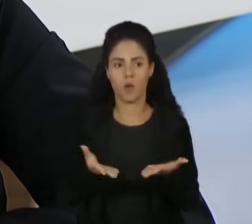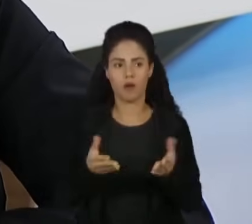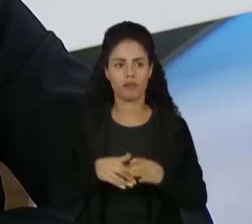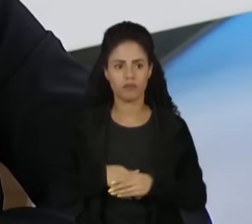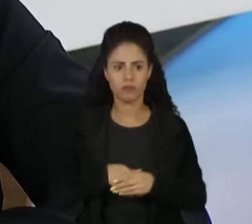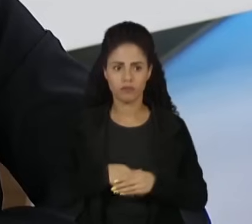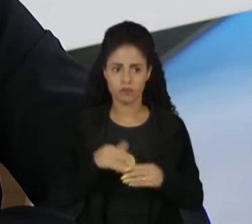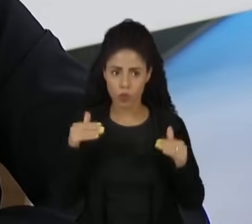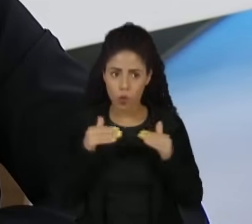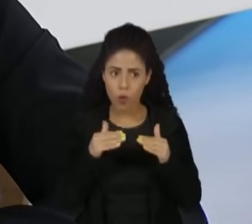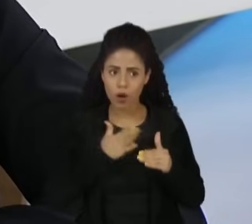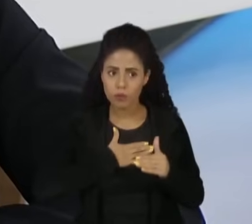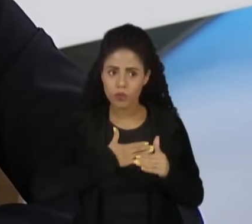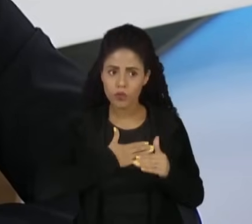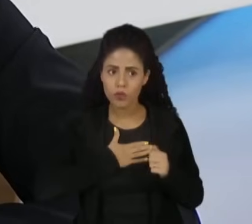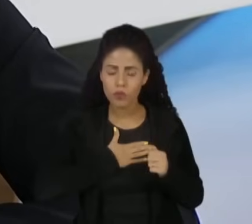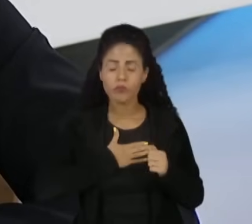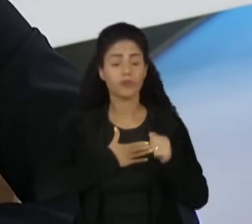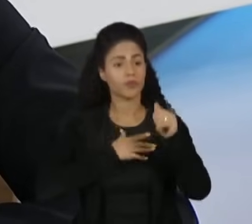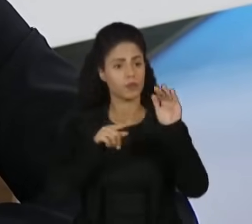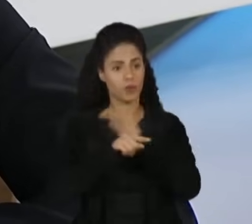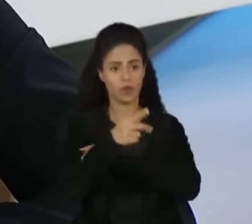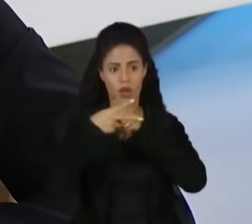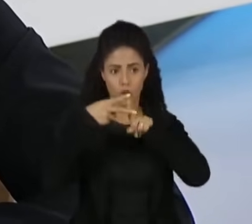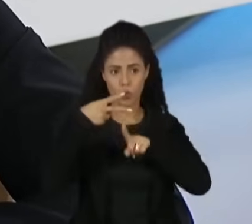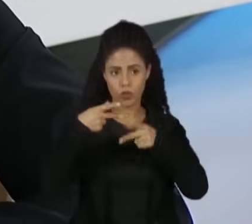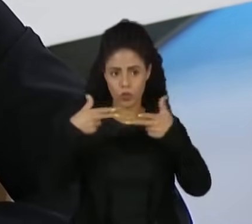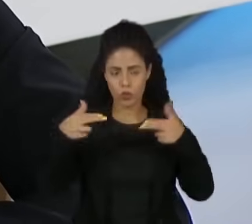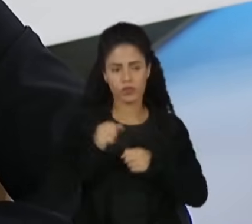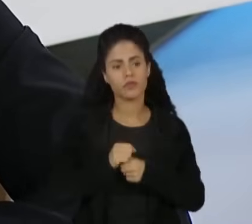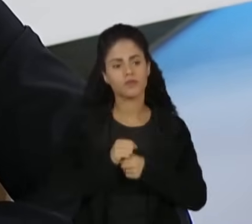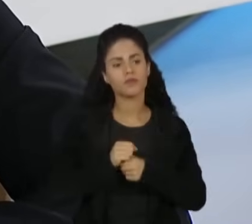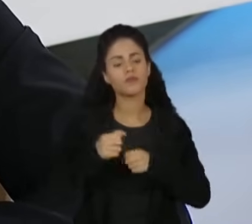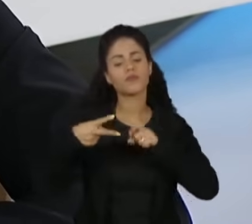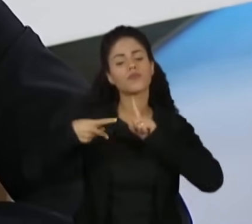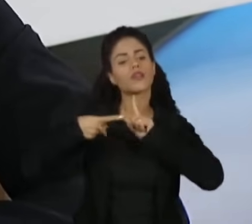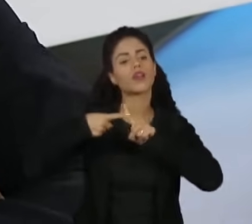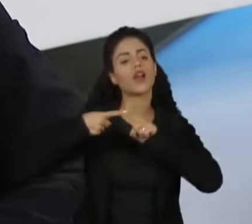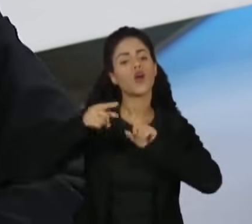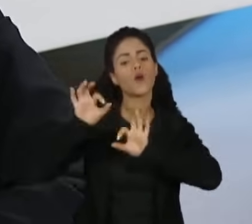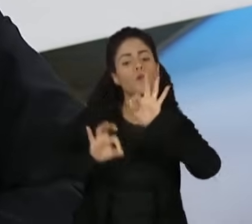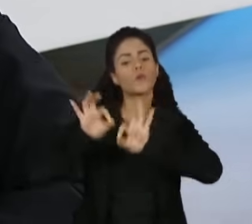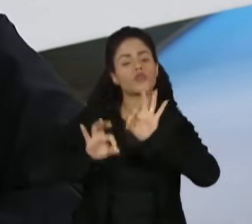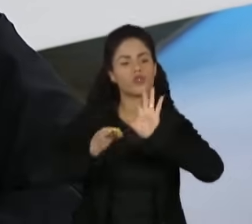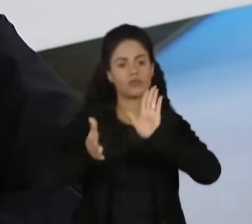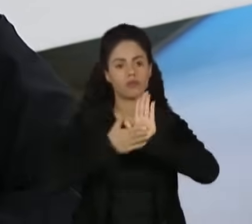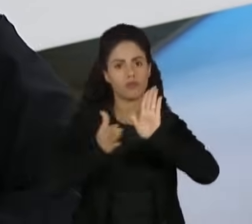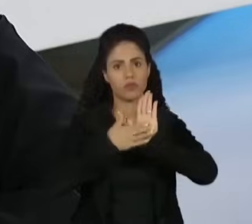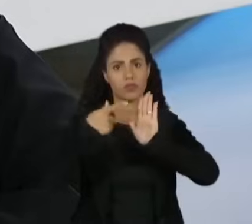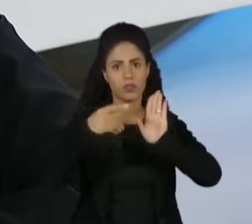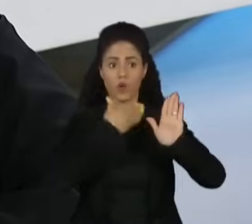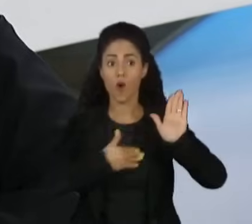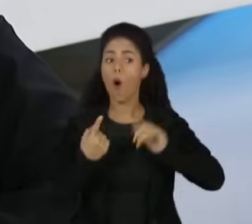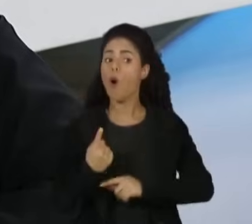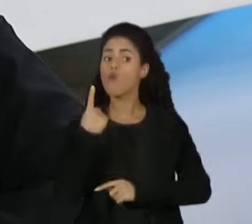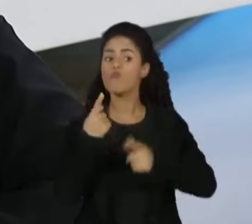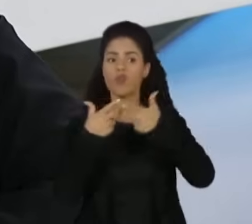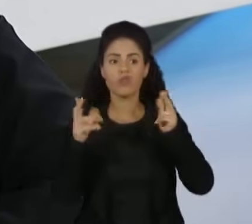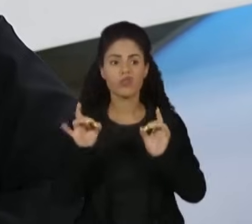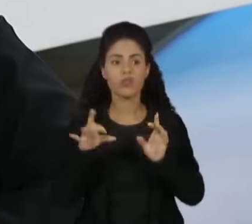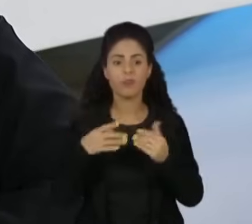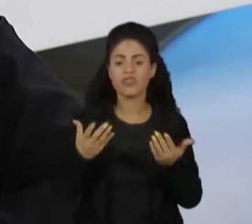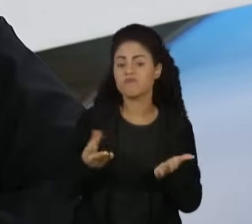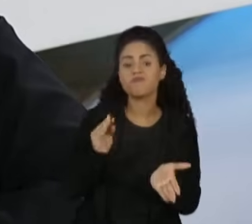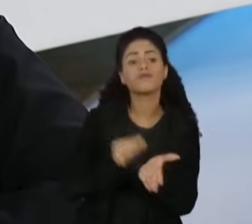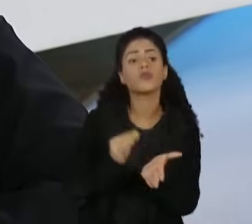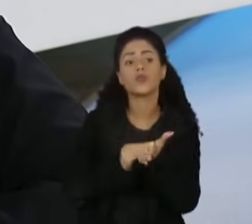dia? Eu queria te perguntar duas coisas. Primeiro, por que o seu plano de governo só tem uma menção a isso, extremamente vaga,